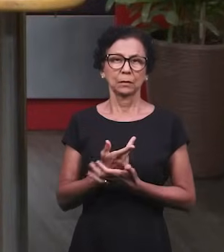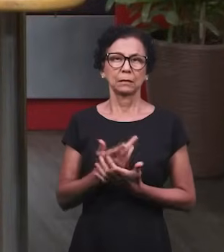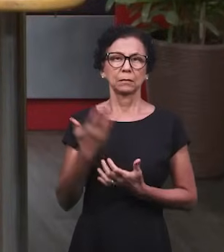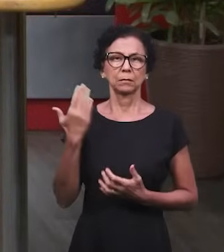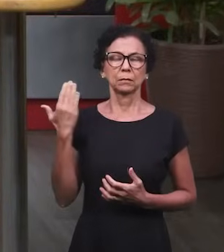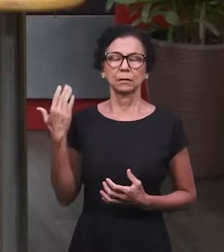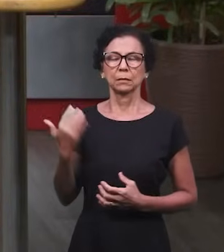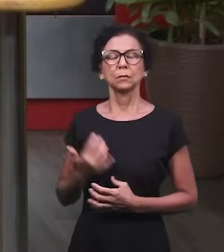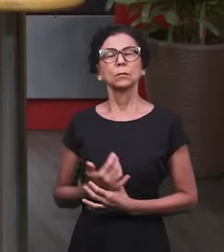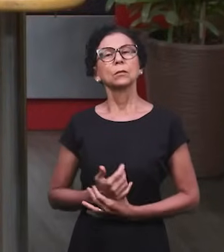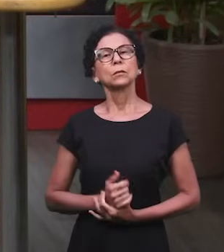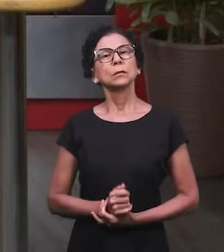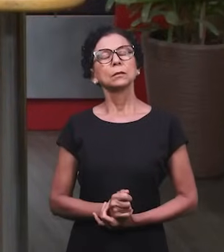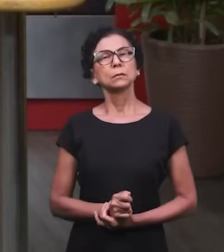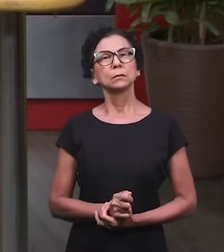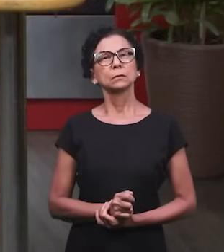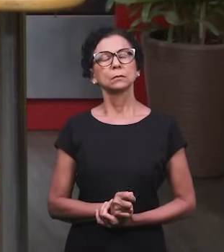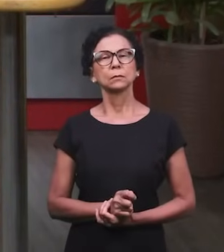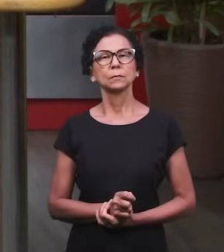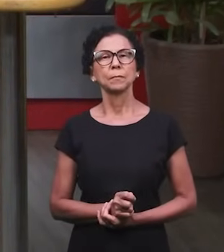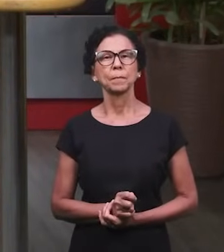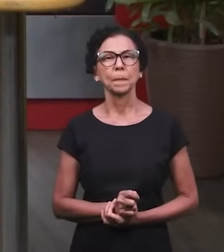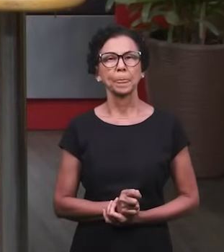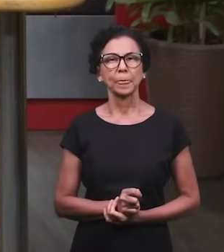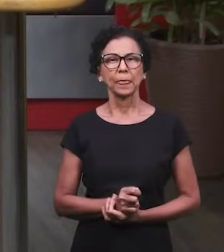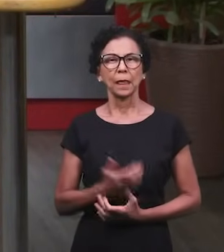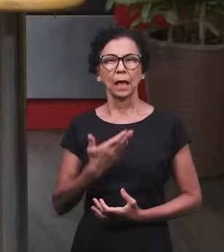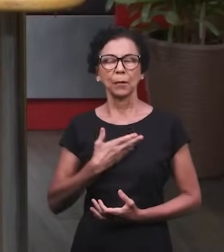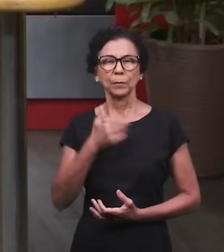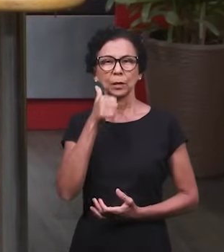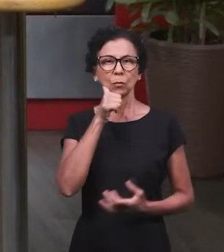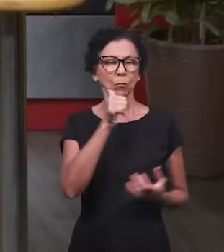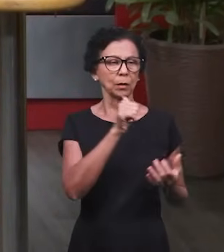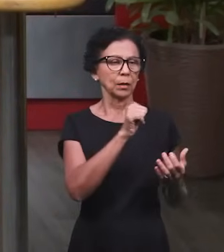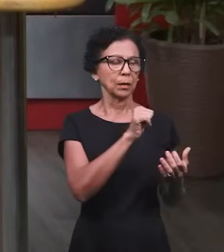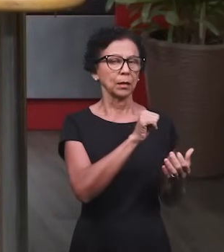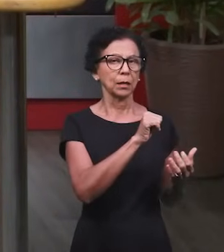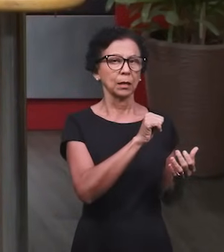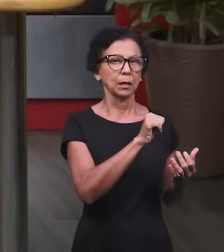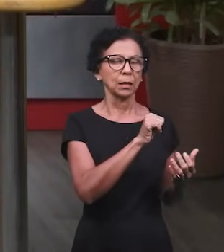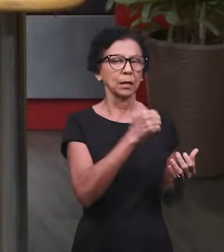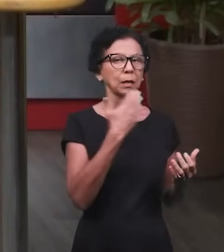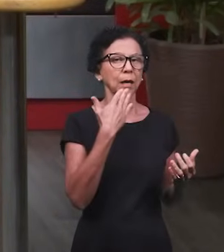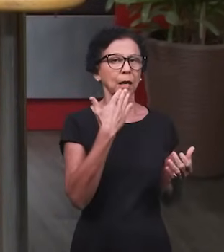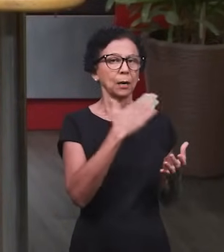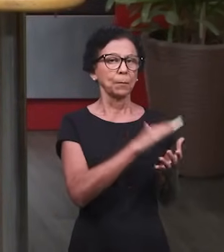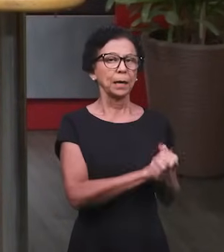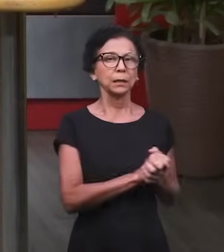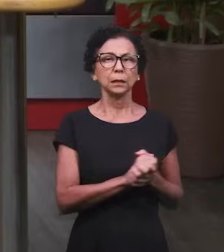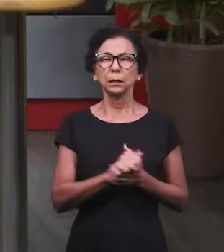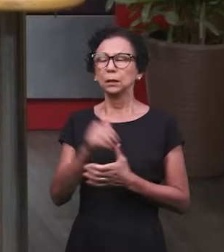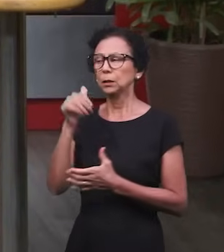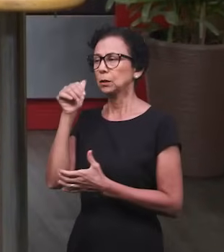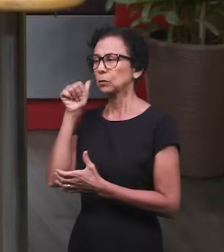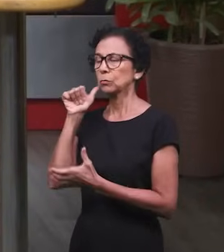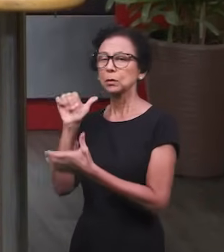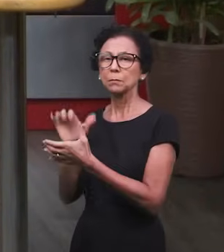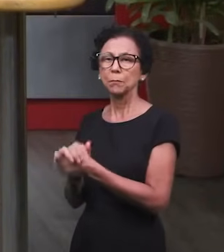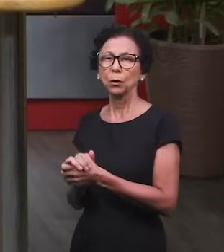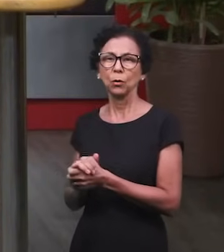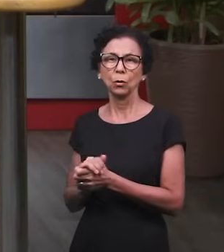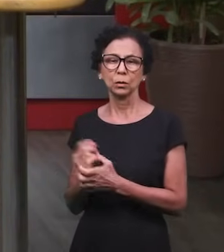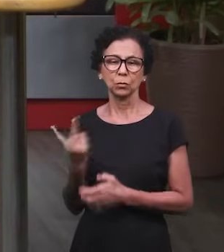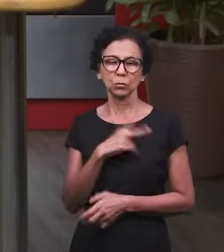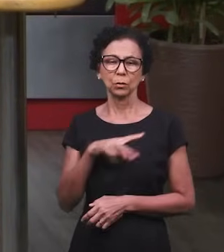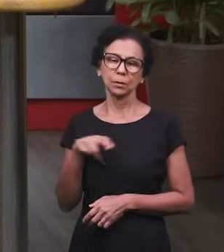que a esposa talvez a esposa passando na rua caminhando para ir para fazendo alguma coisa né Daqui